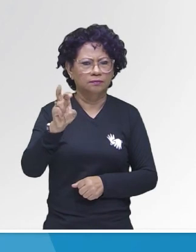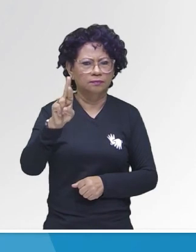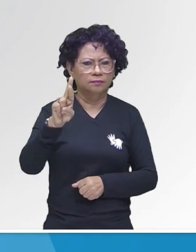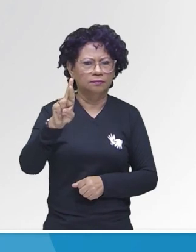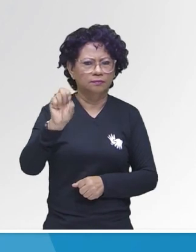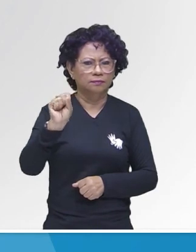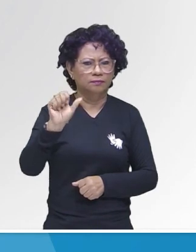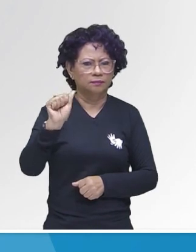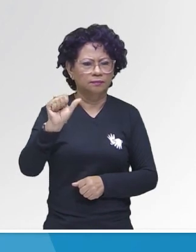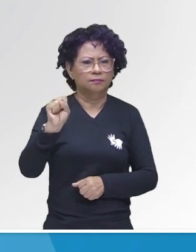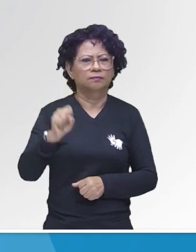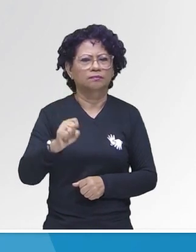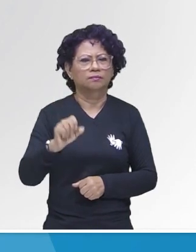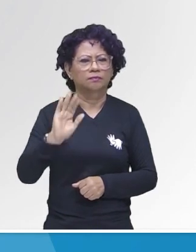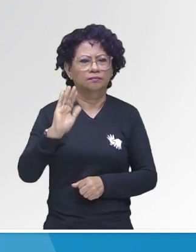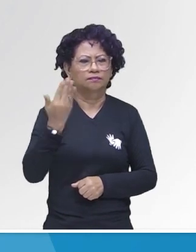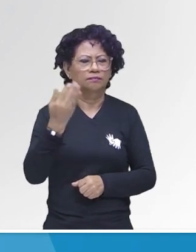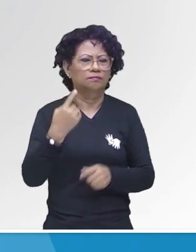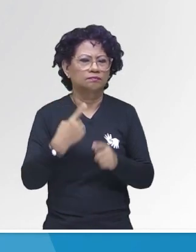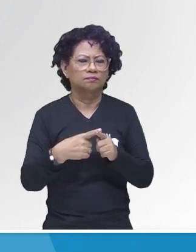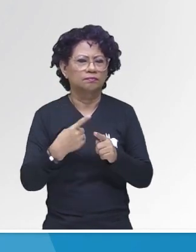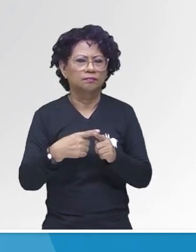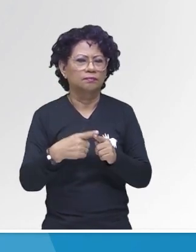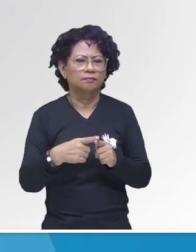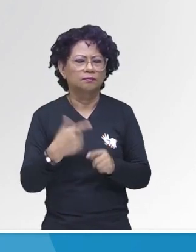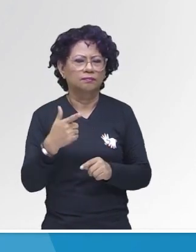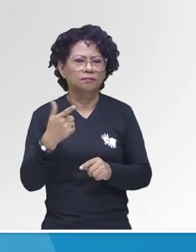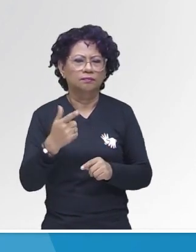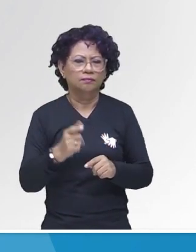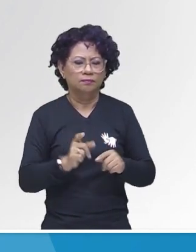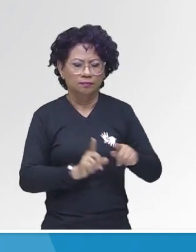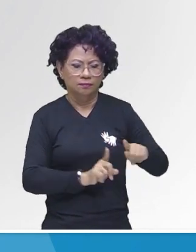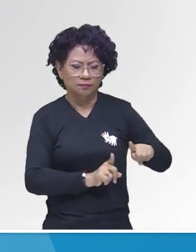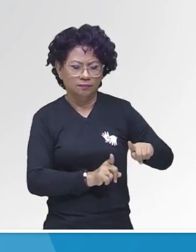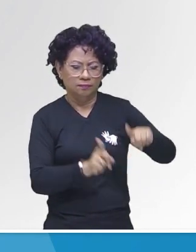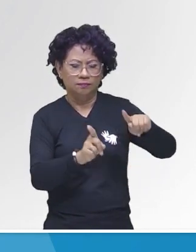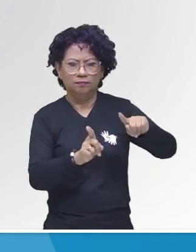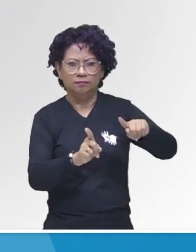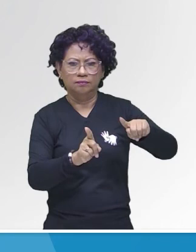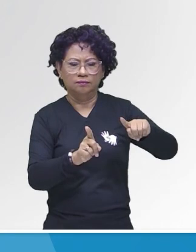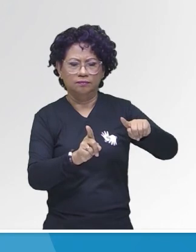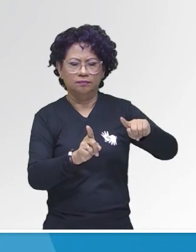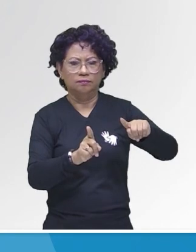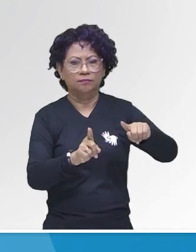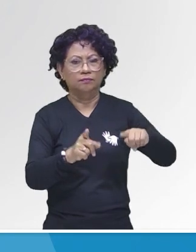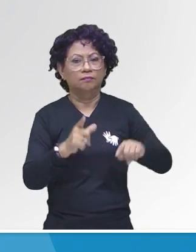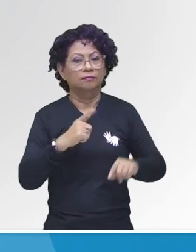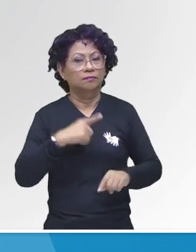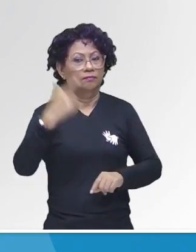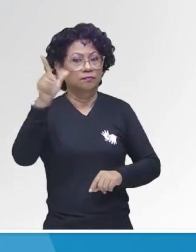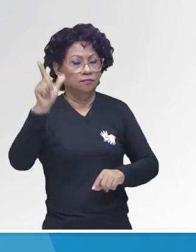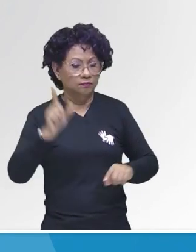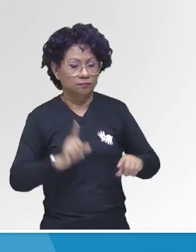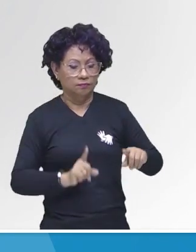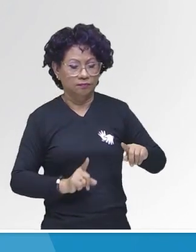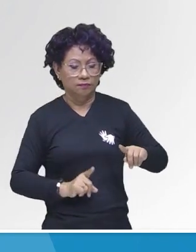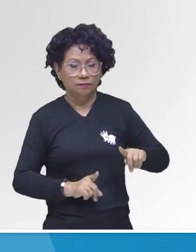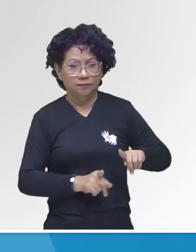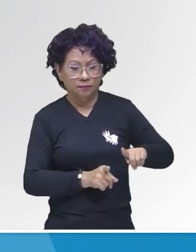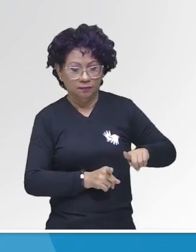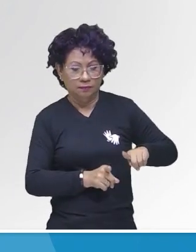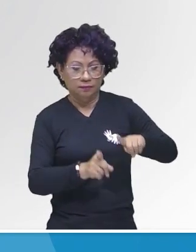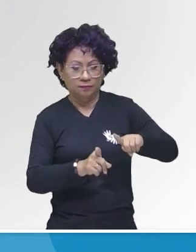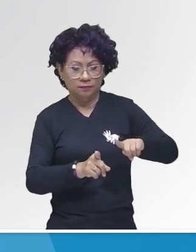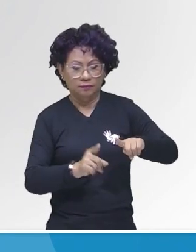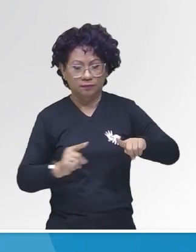tá? Porque não existe só retas paralelas, né? Aliás, ou retas reversas. Elas podem